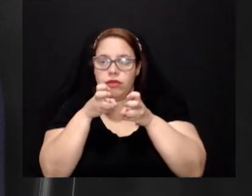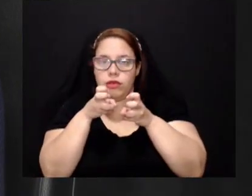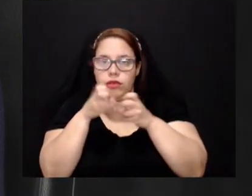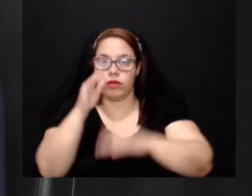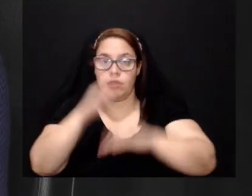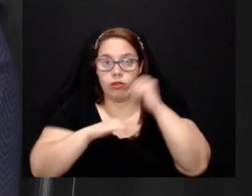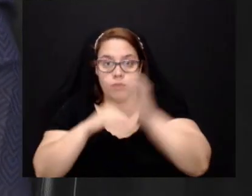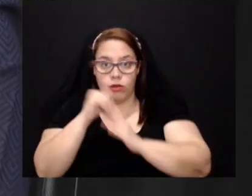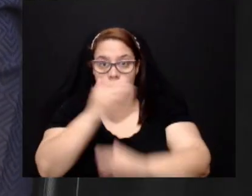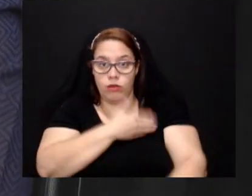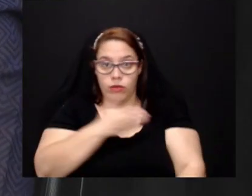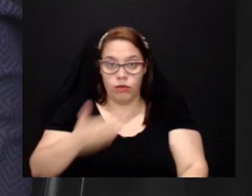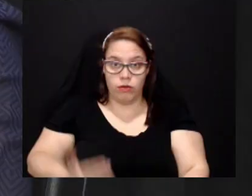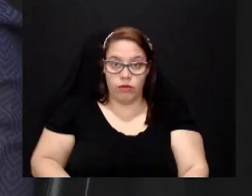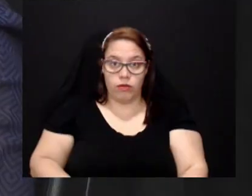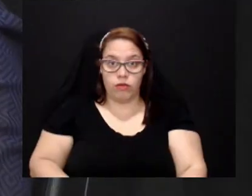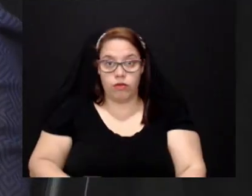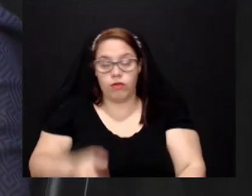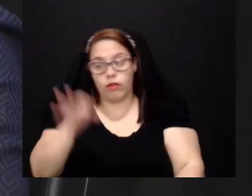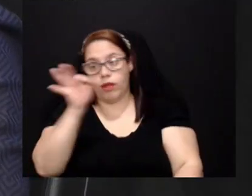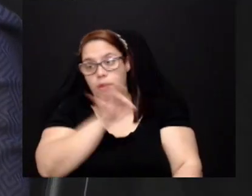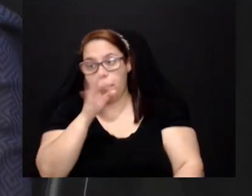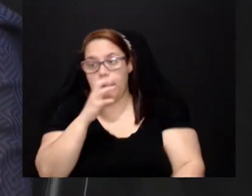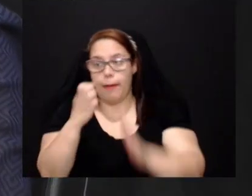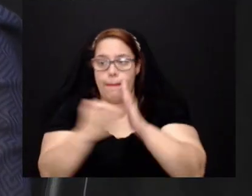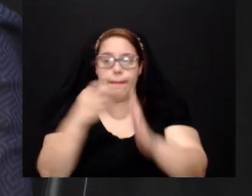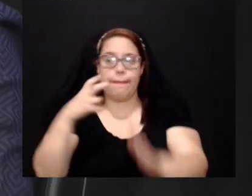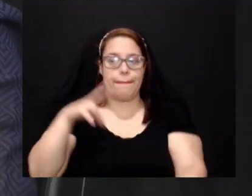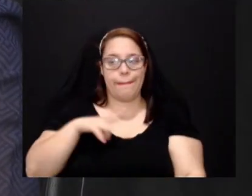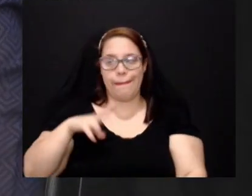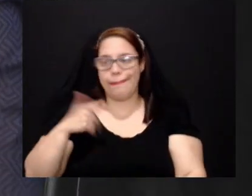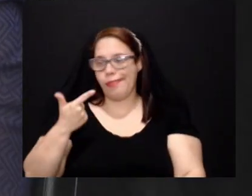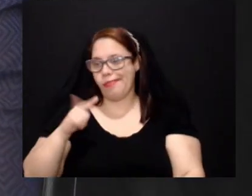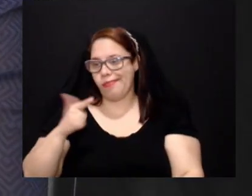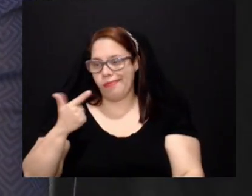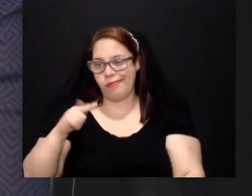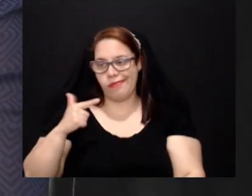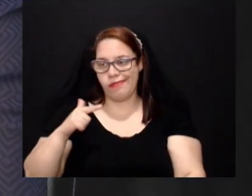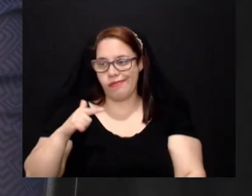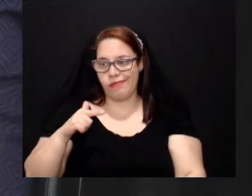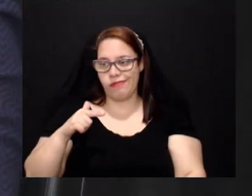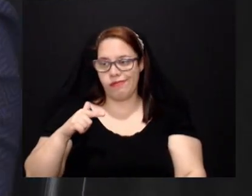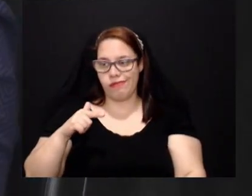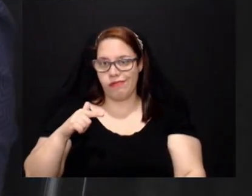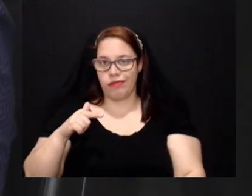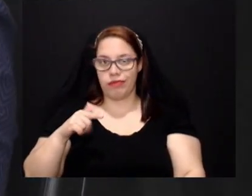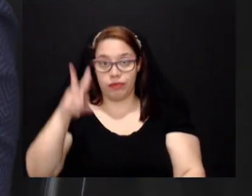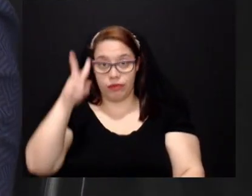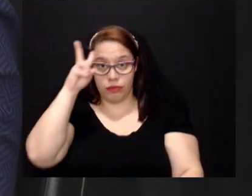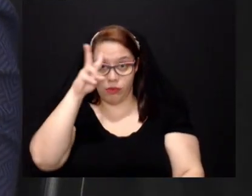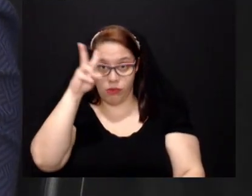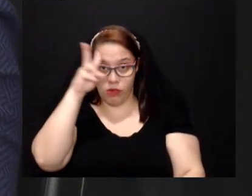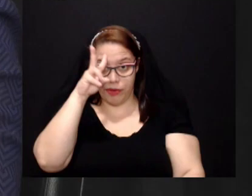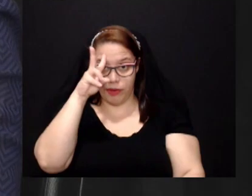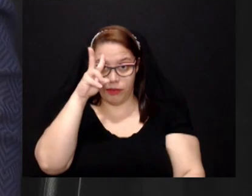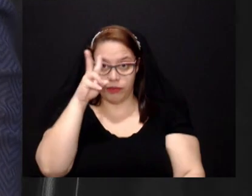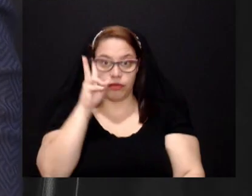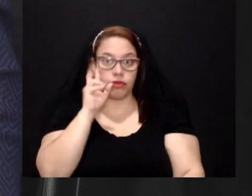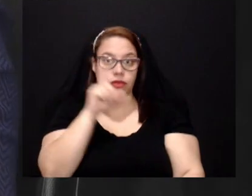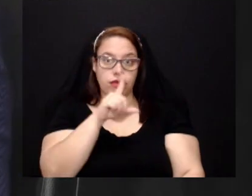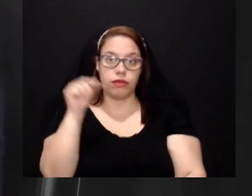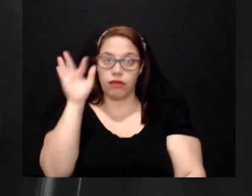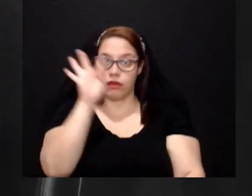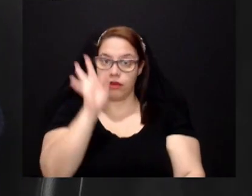uma imparcialidade que as empresas privadas não têm, né? Então, assim, eu lembro que quando eu saí da faculdade, eu fiz